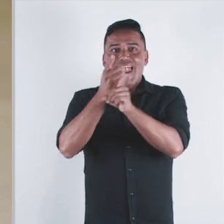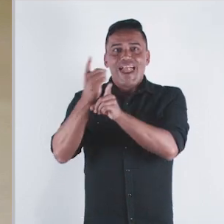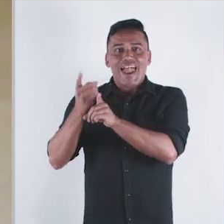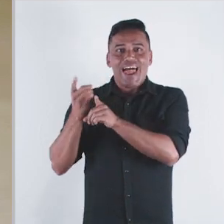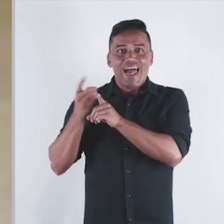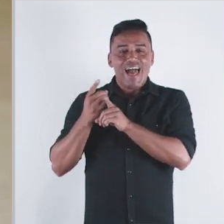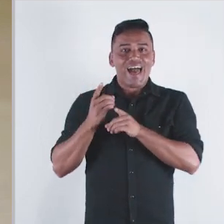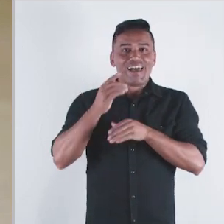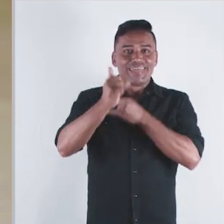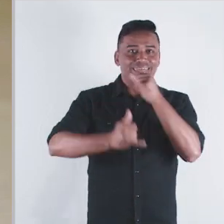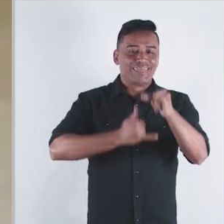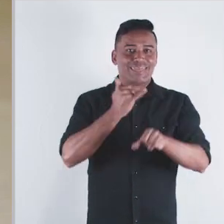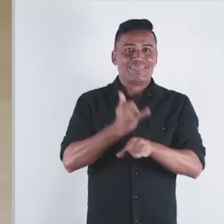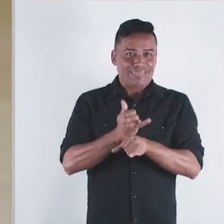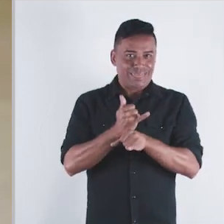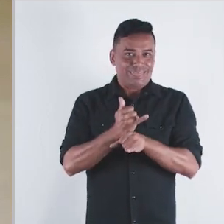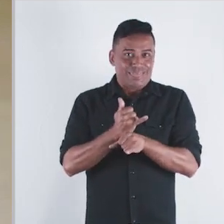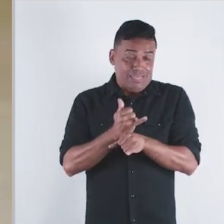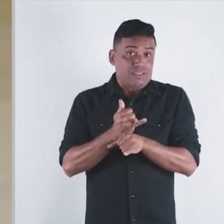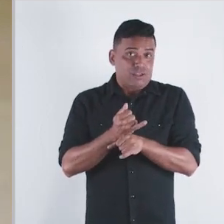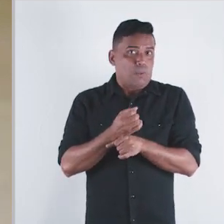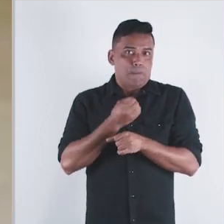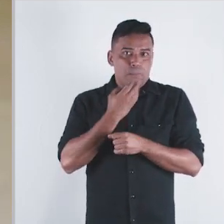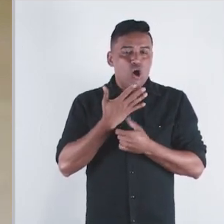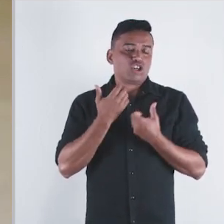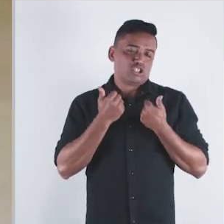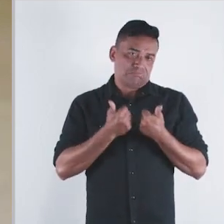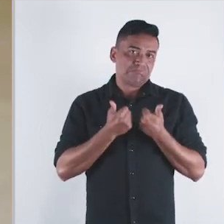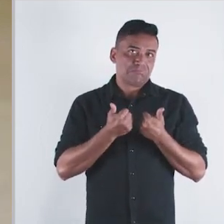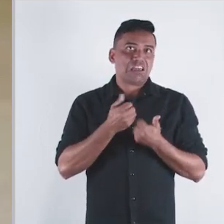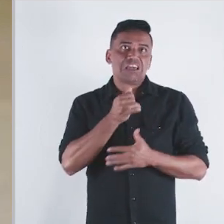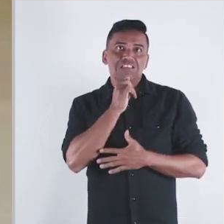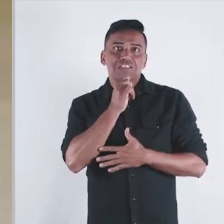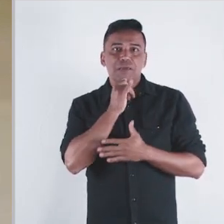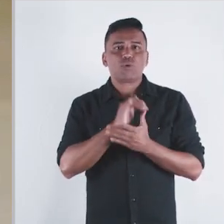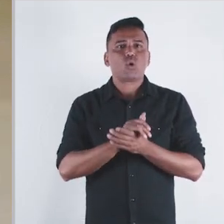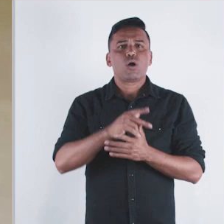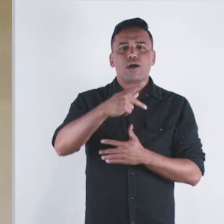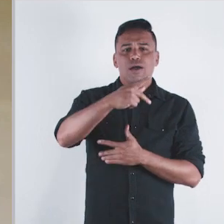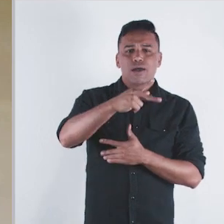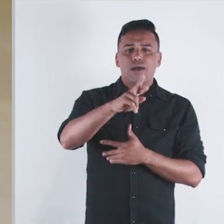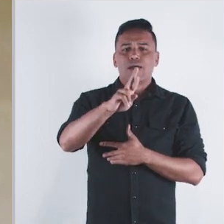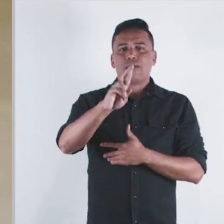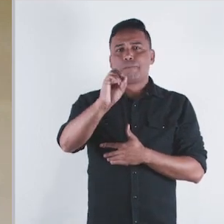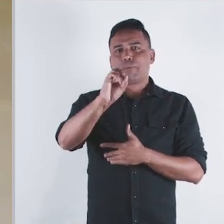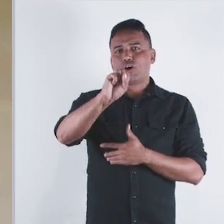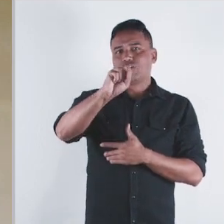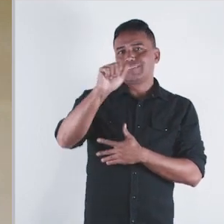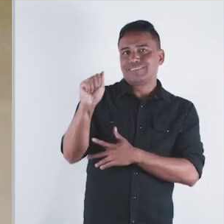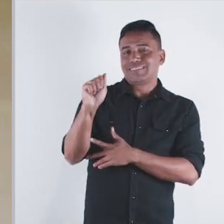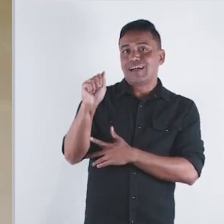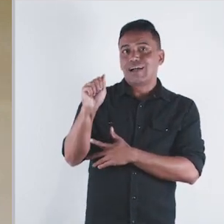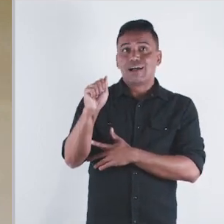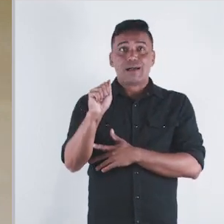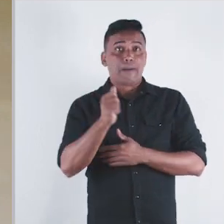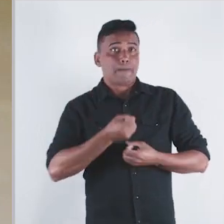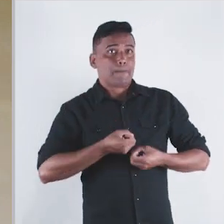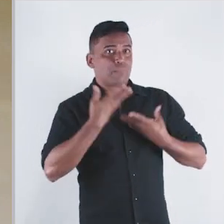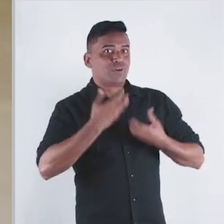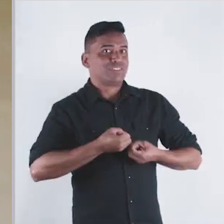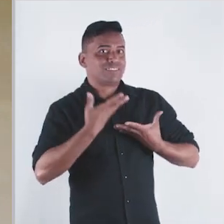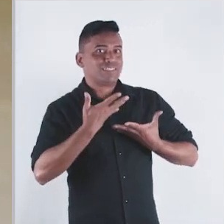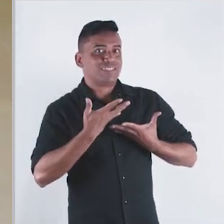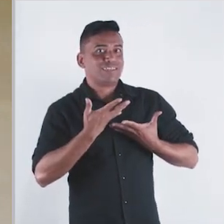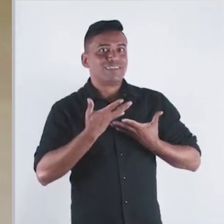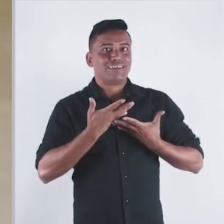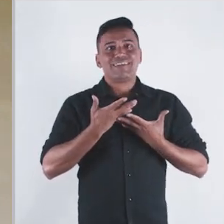já falou de 2, né? Então, você pode, por exemplo, eu quero saber prosa. Eu quero saber poesia. Não, eu quero saber o que tem lá